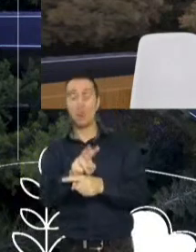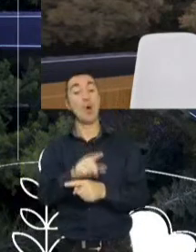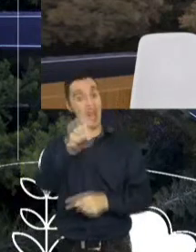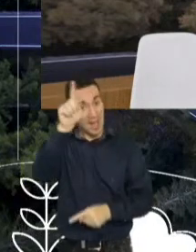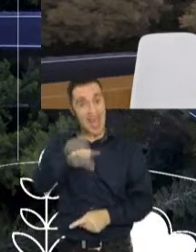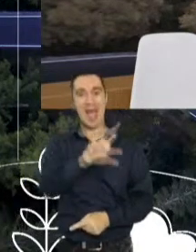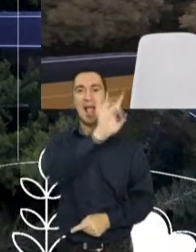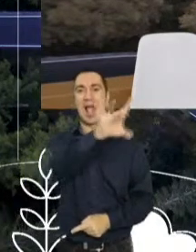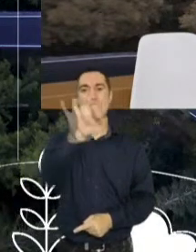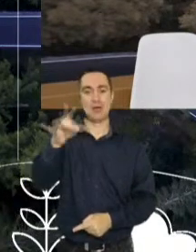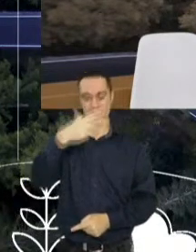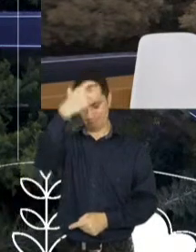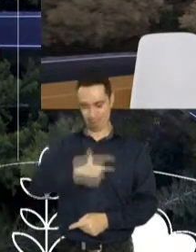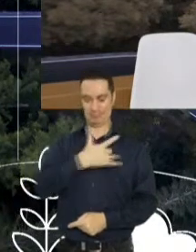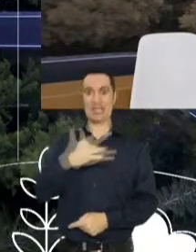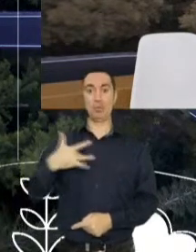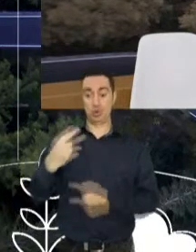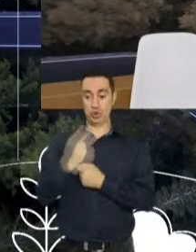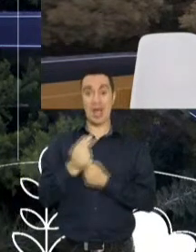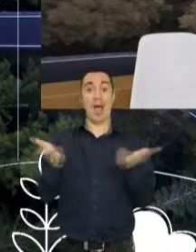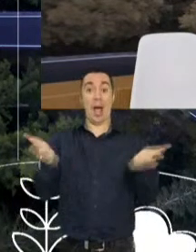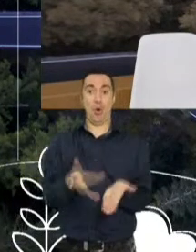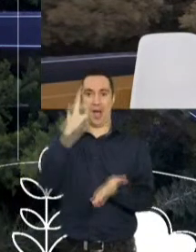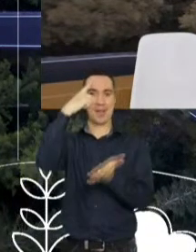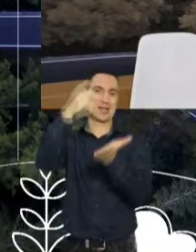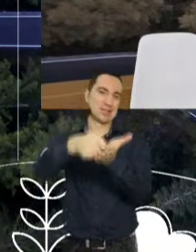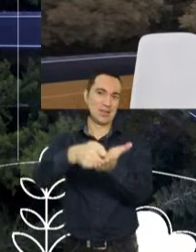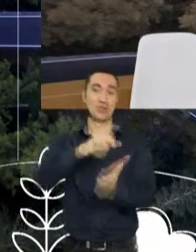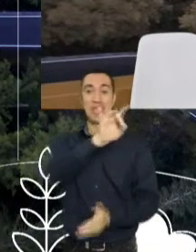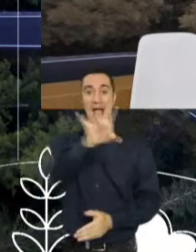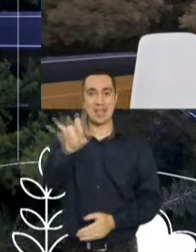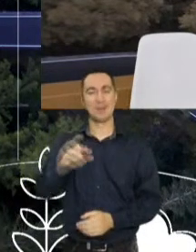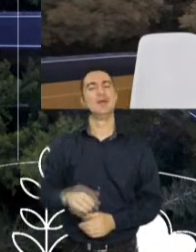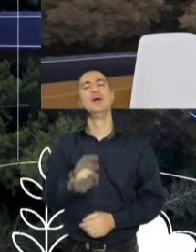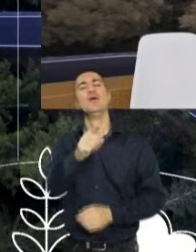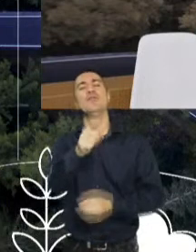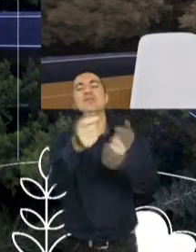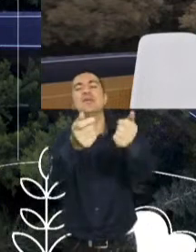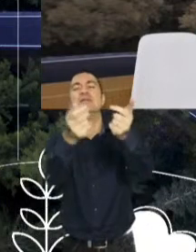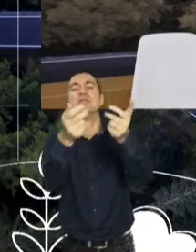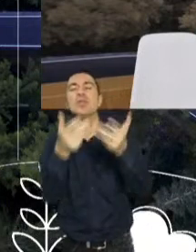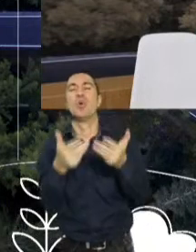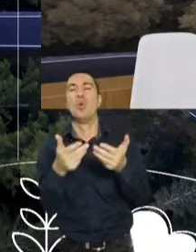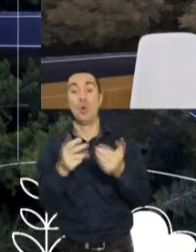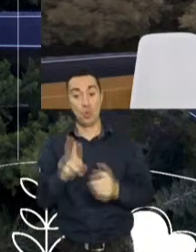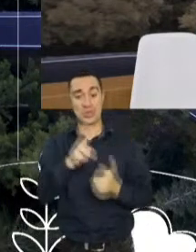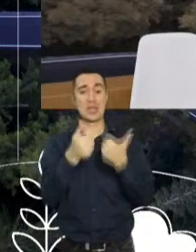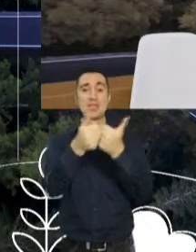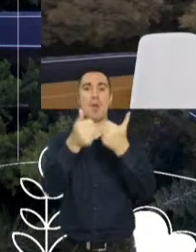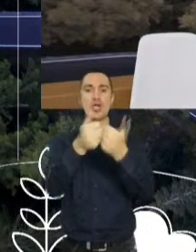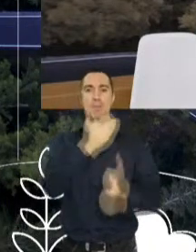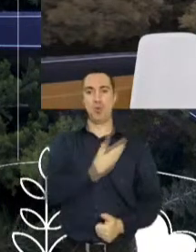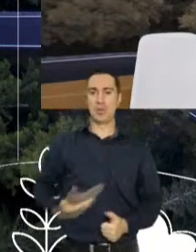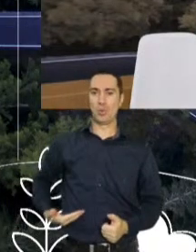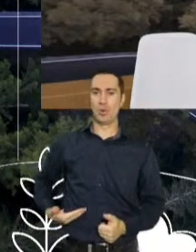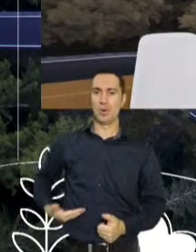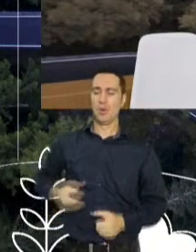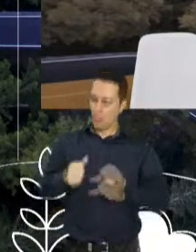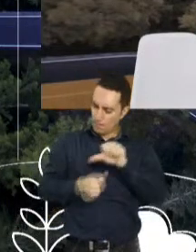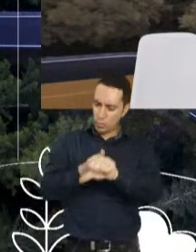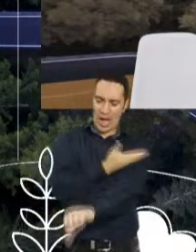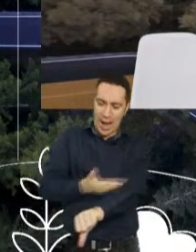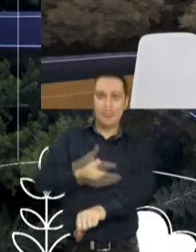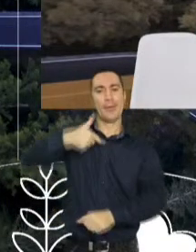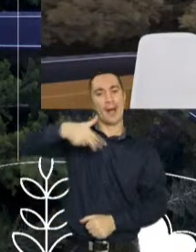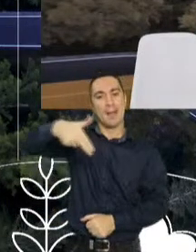a saúde e as ações que podem ser tomadas aqui e agora. E aí o senhor traz a abordagem do transporte público e de hábitos e